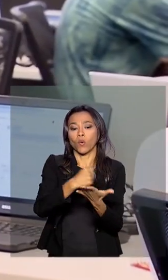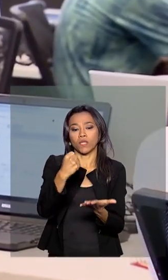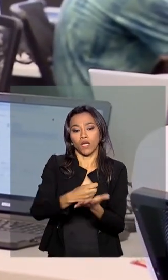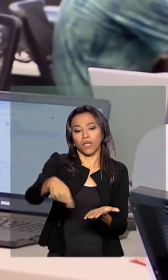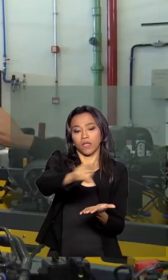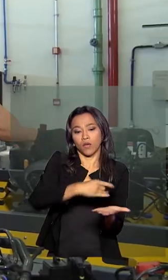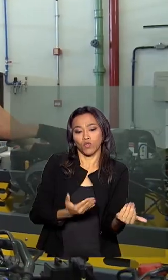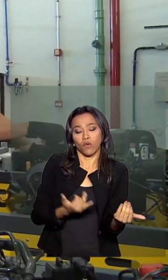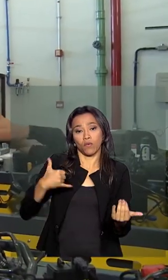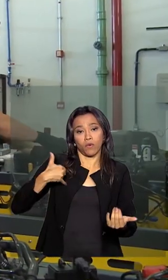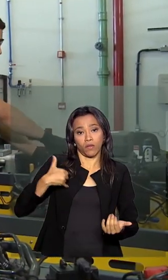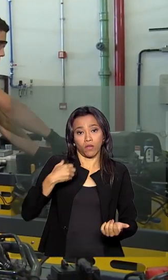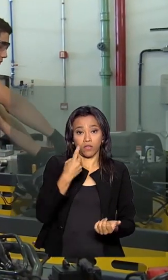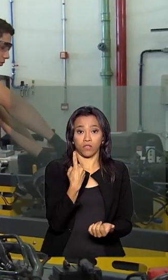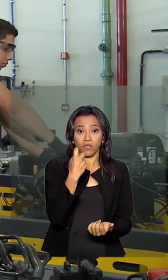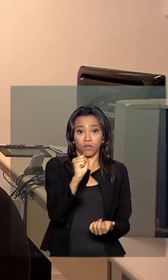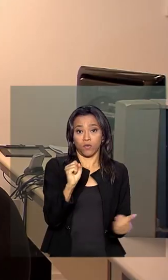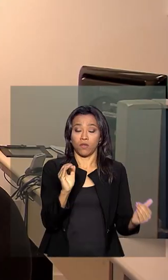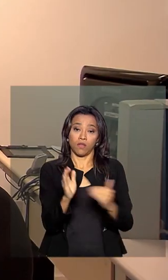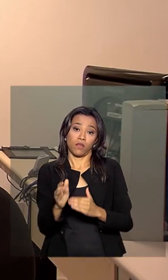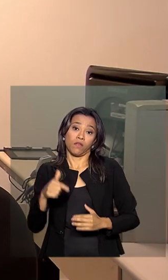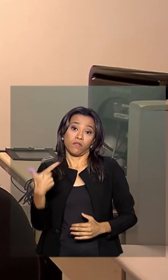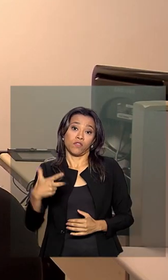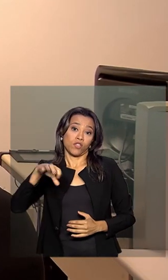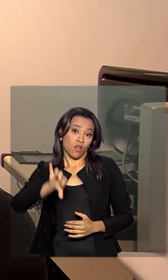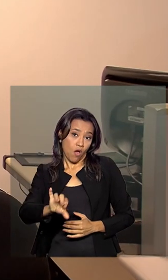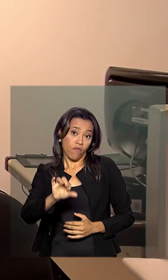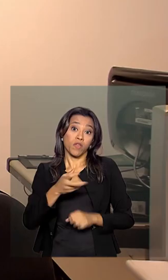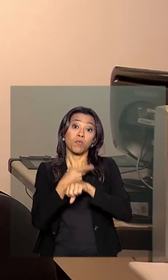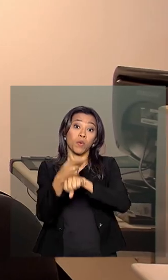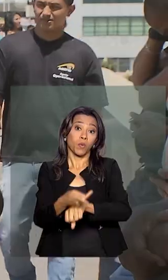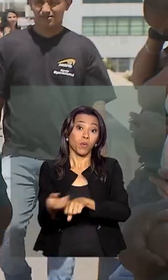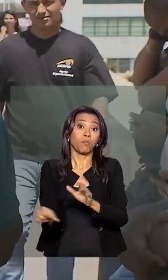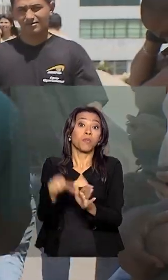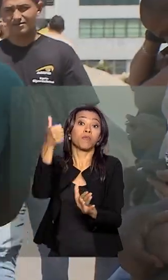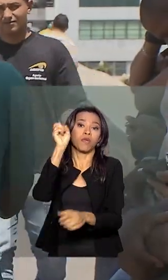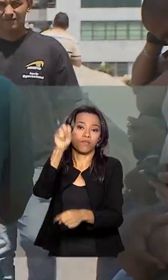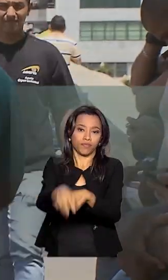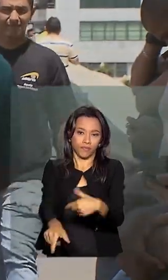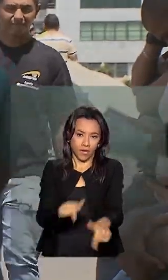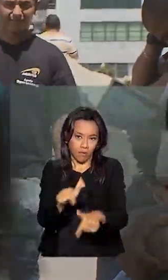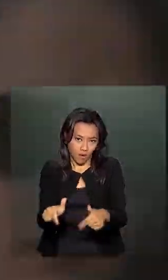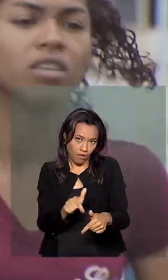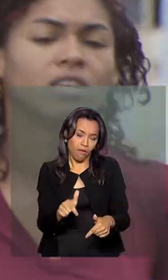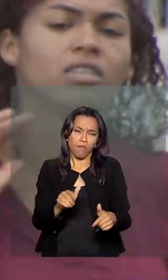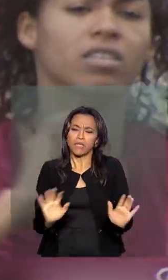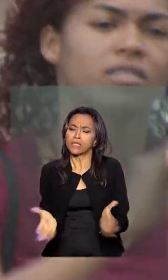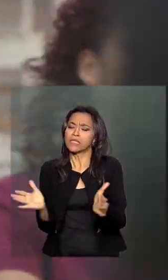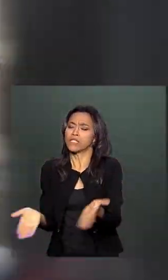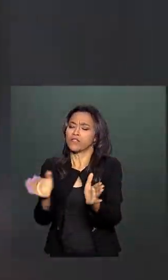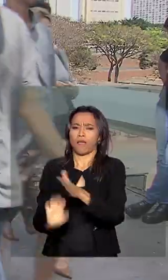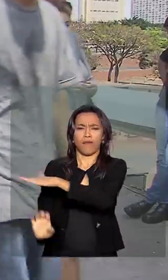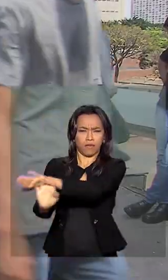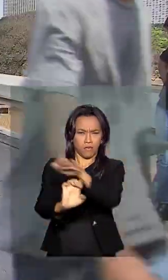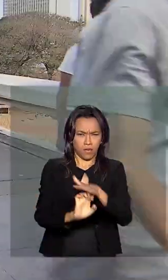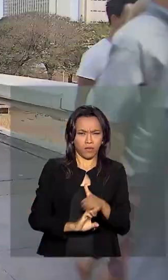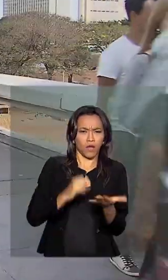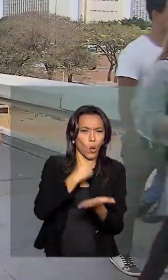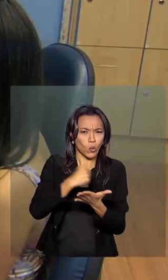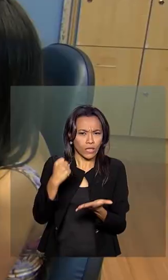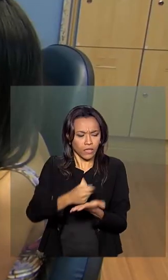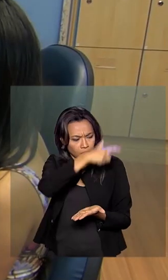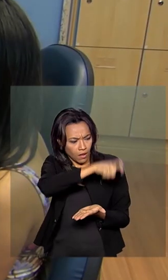tenham entre 18 e 29 anos e buscam o primeiro emprego. Para incentivar as empresas a contratar estes